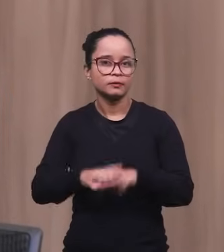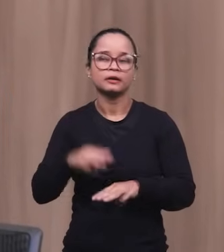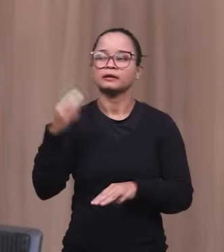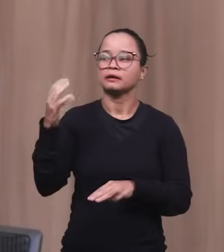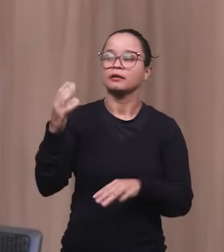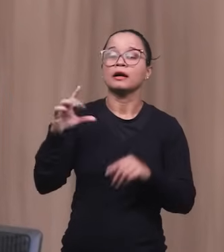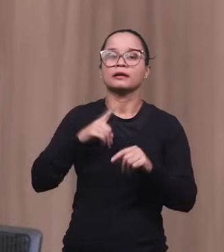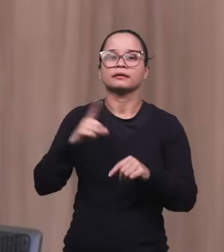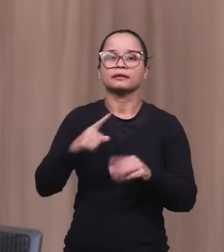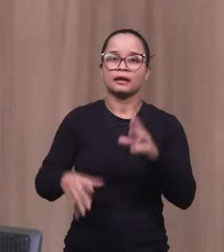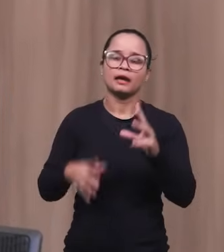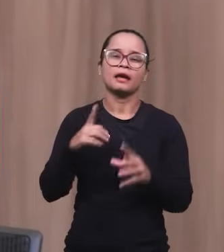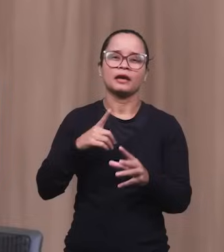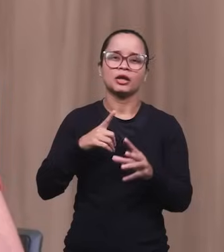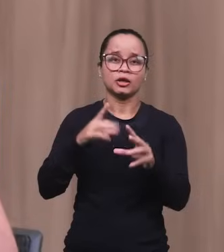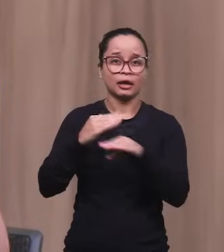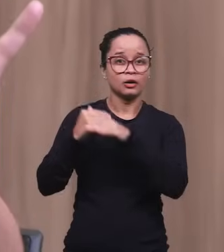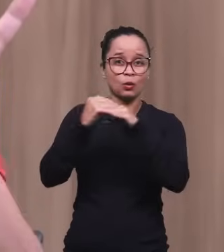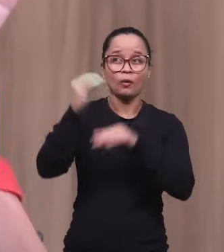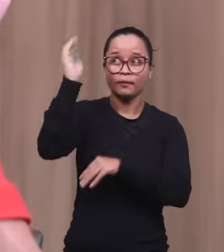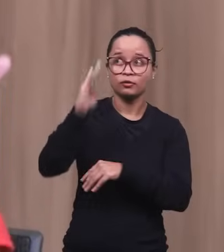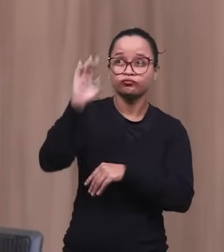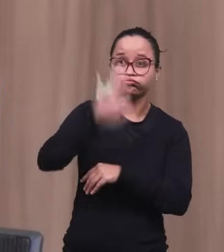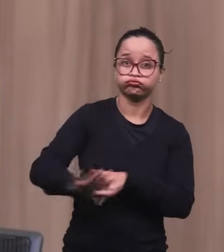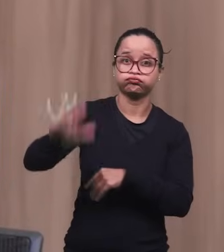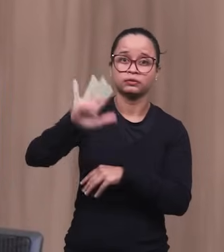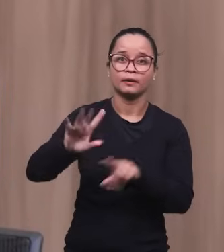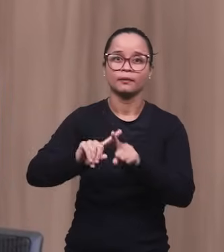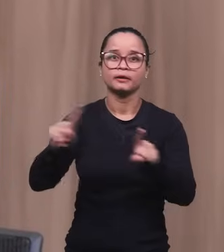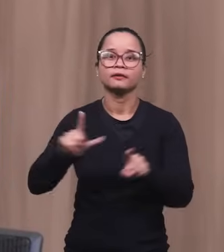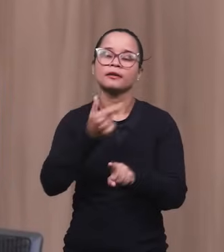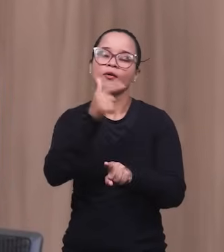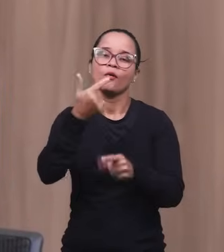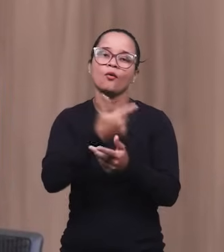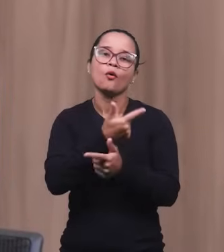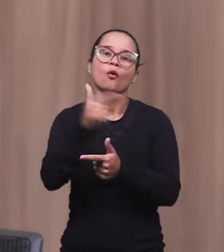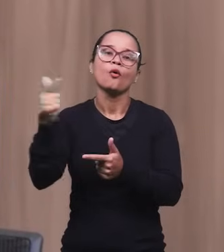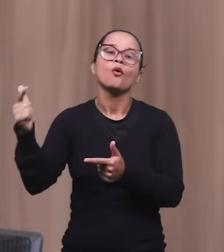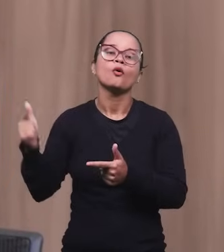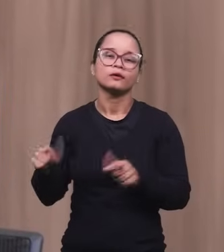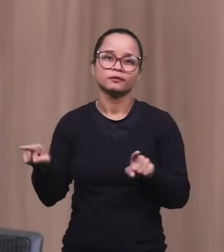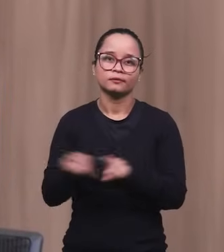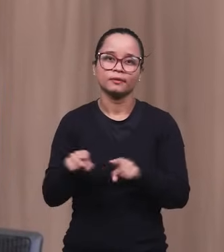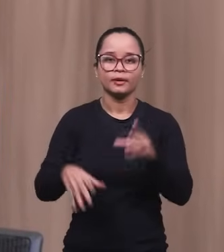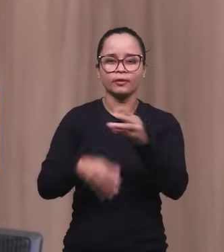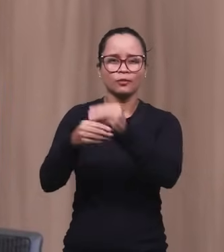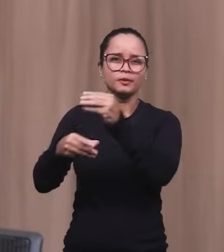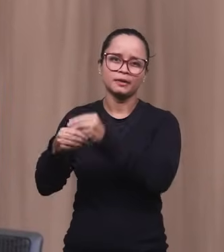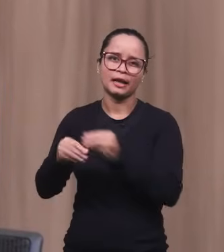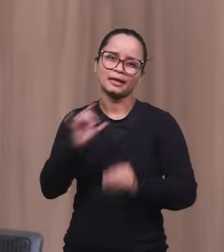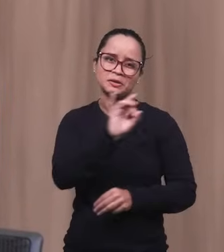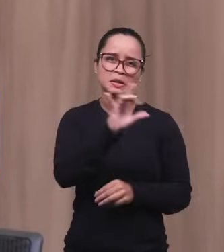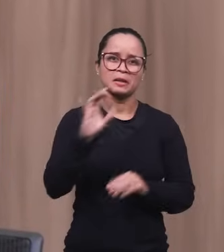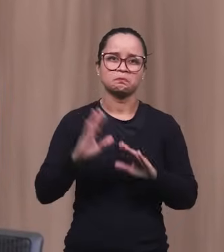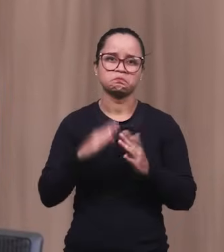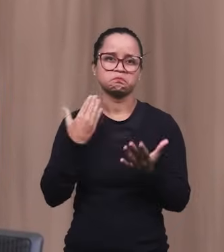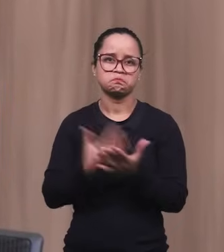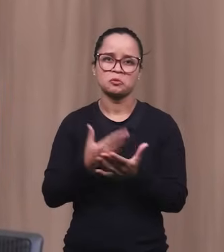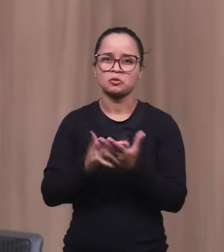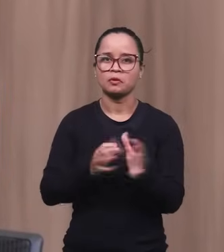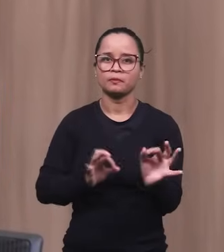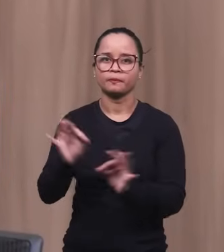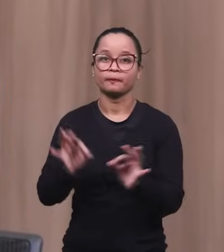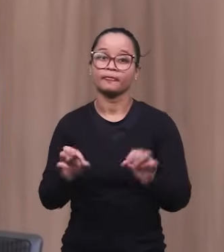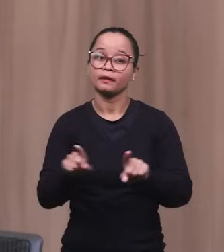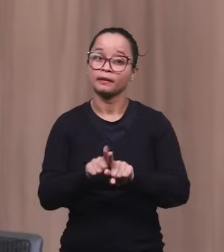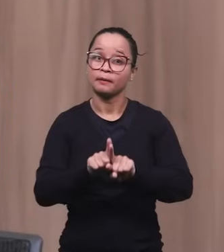ou complementares ou extras, conforme o nome organizado. A partir daí, dessa organização, nós temos